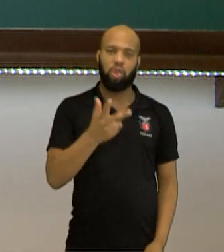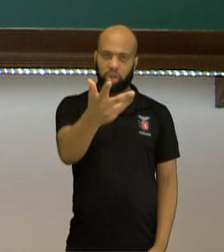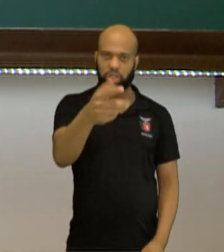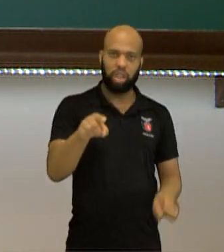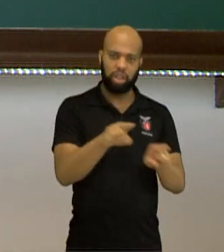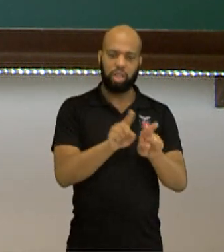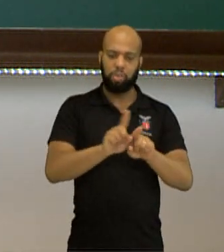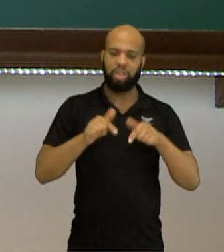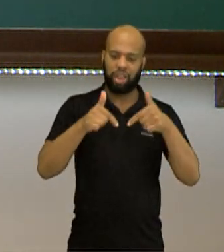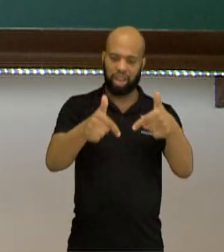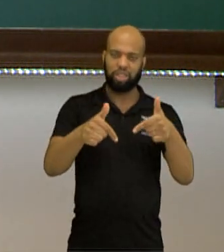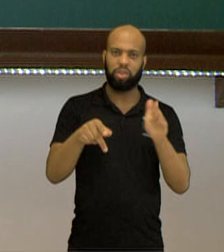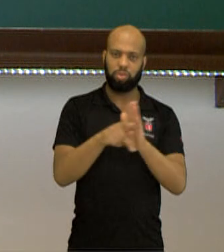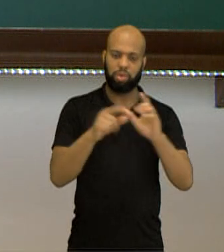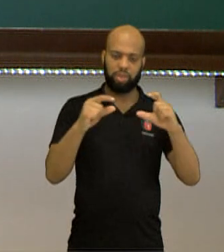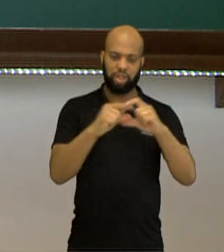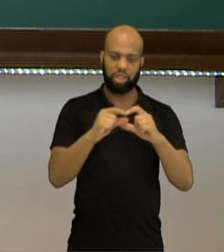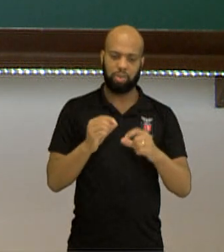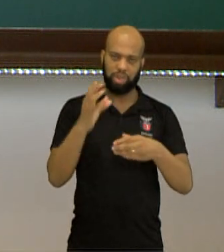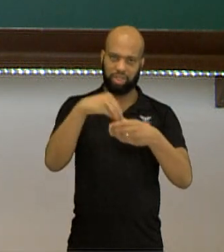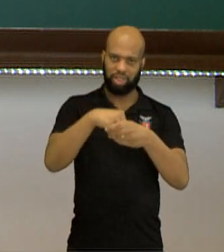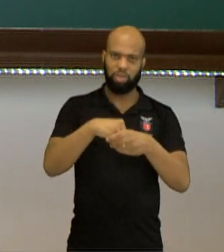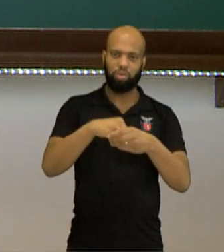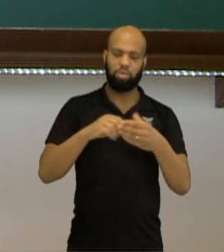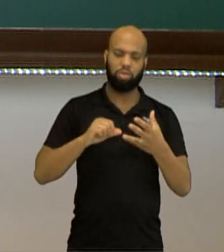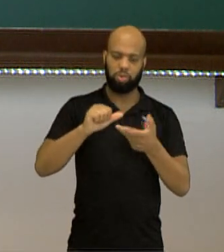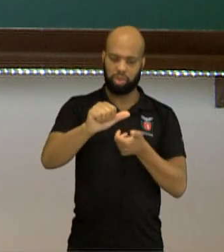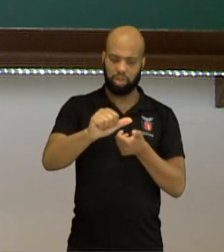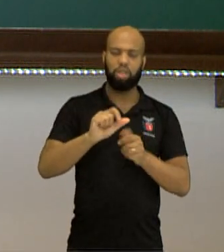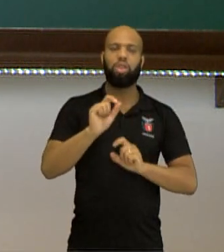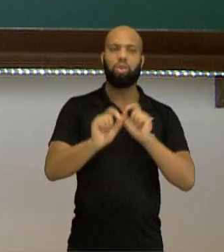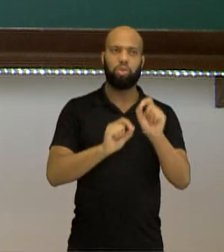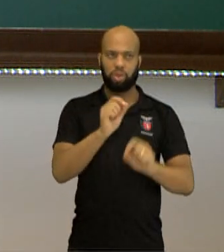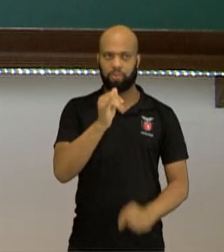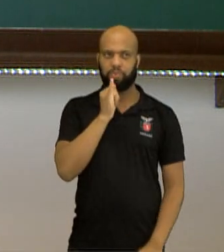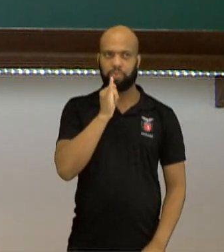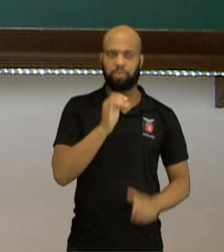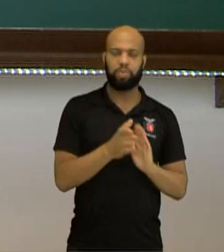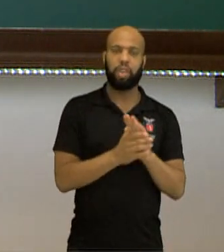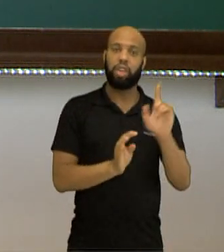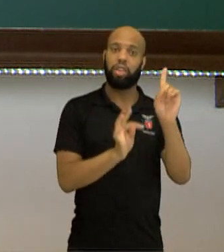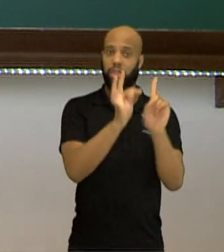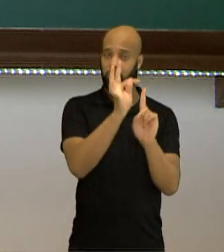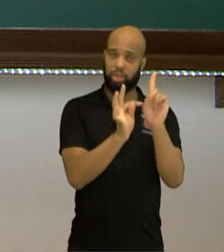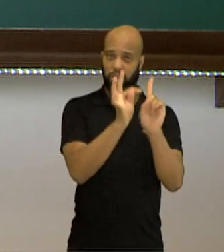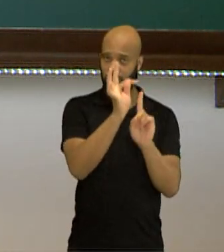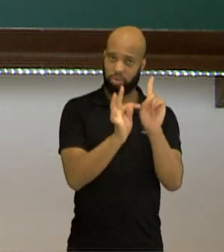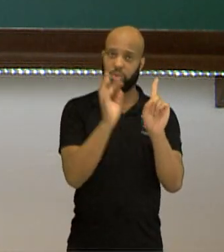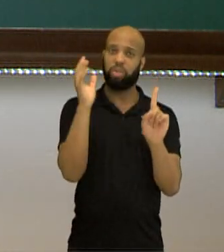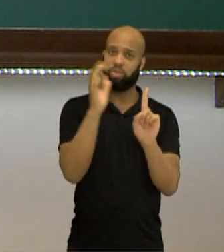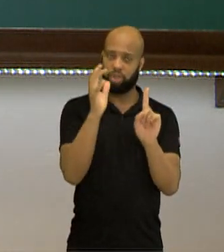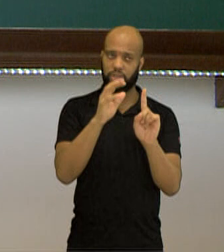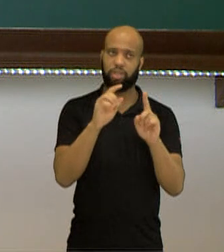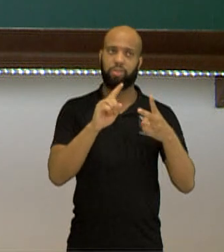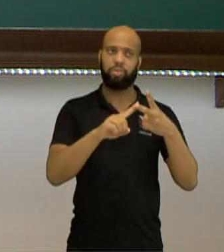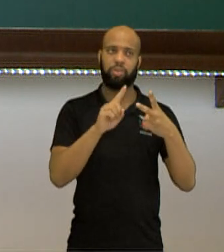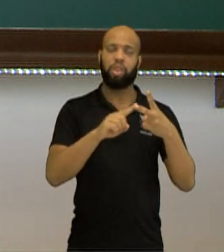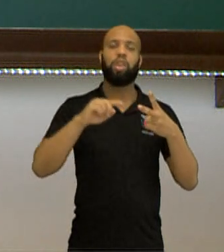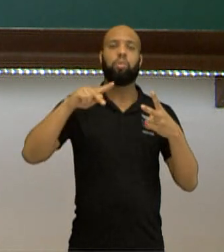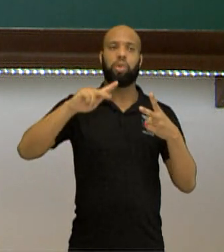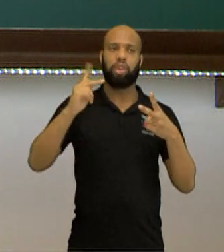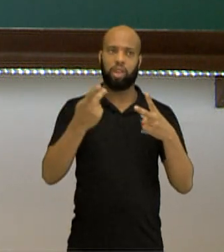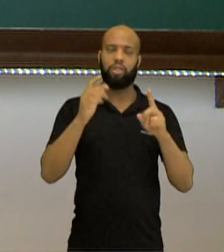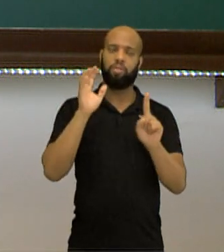da ação enzimática, né? No desempenho e tudo mais. Por exemplo, a temperatura influencia,